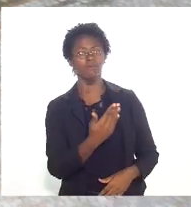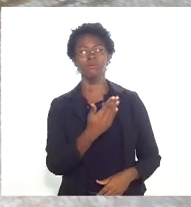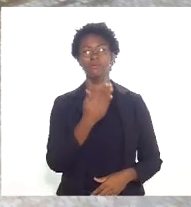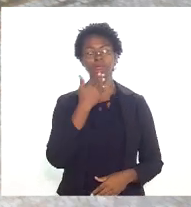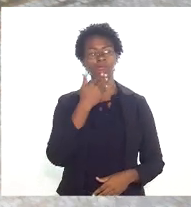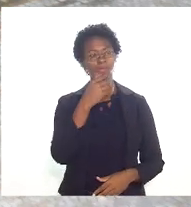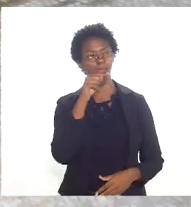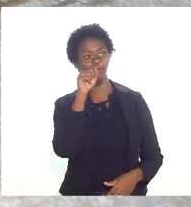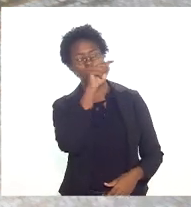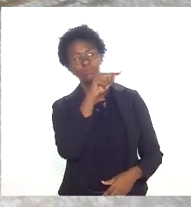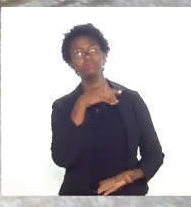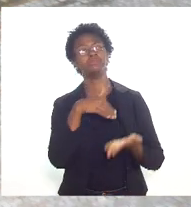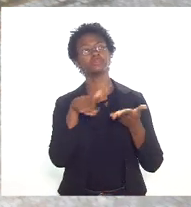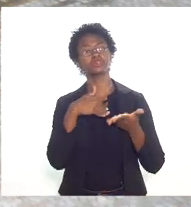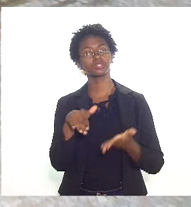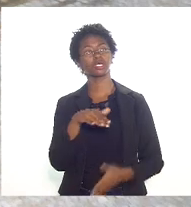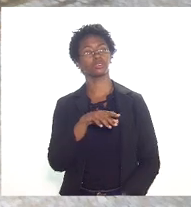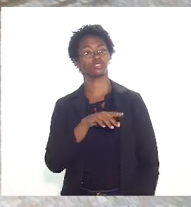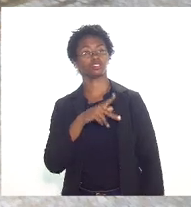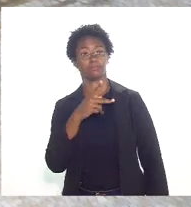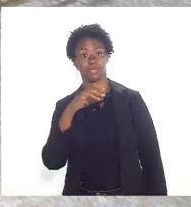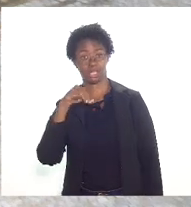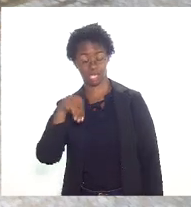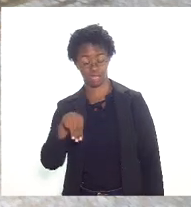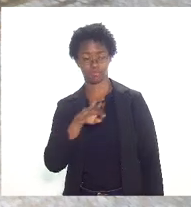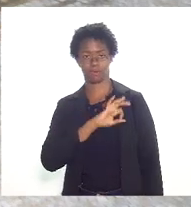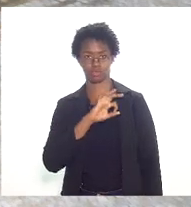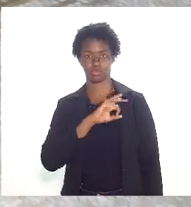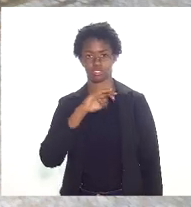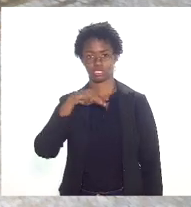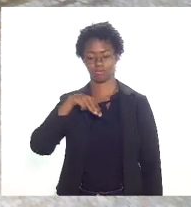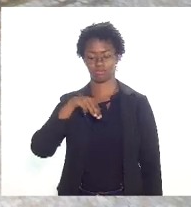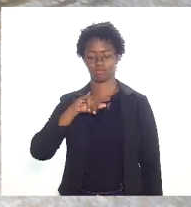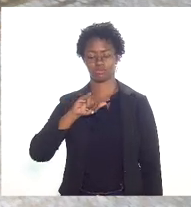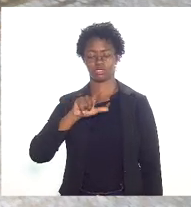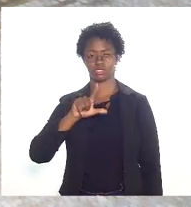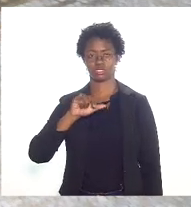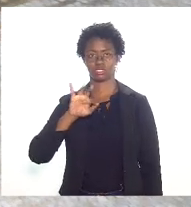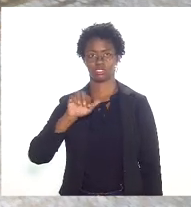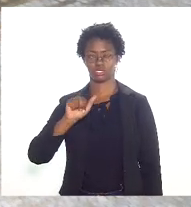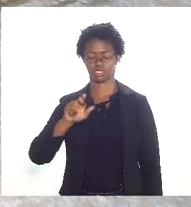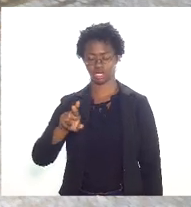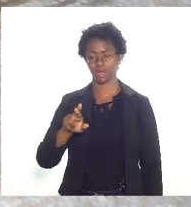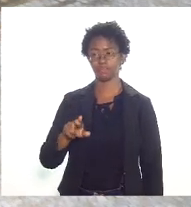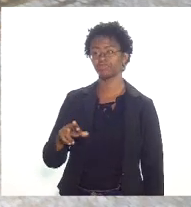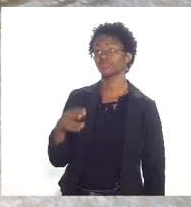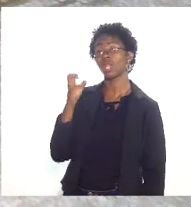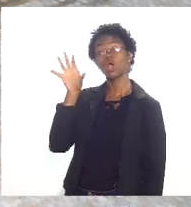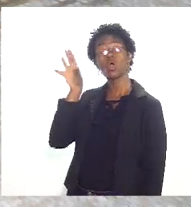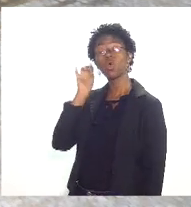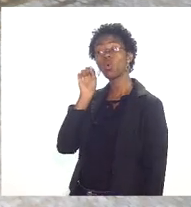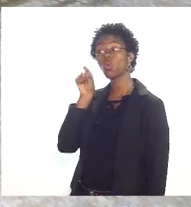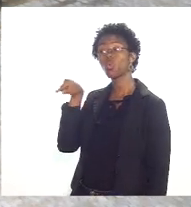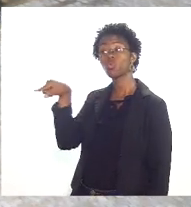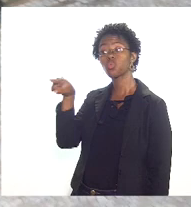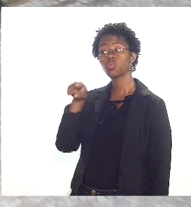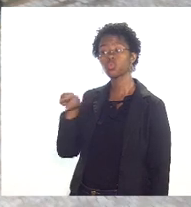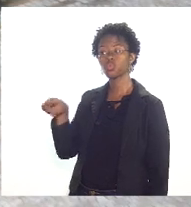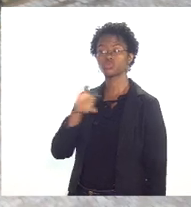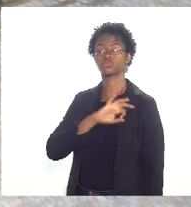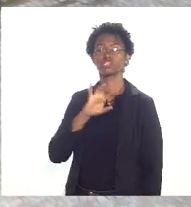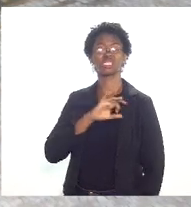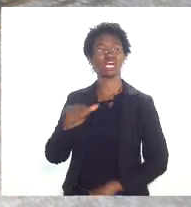apelo ao secretário da Polícia Militar o que atenda aos praças atenda as reivindicações que os próximos